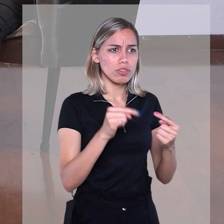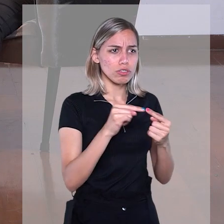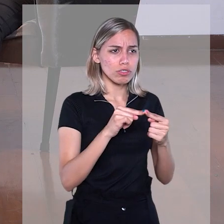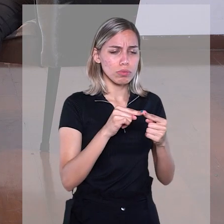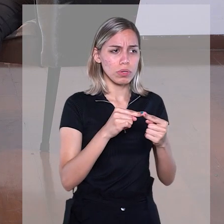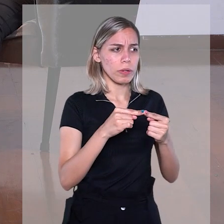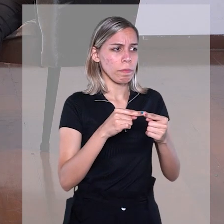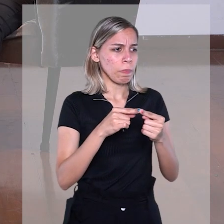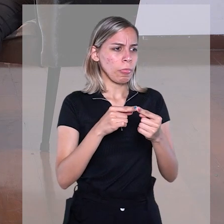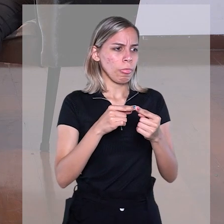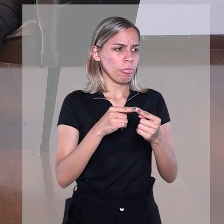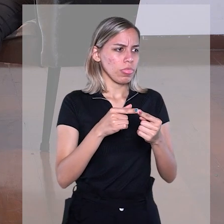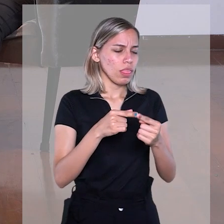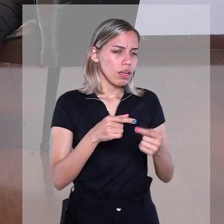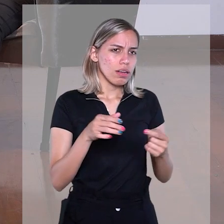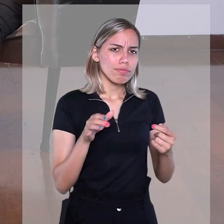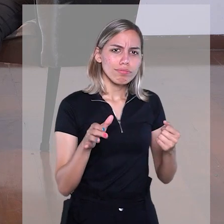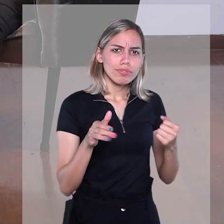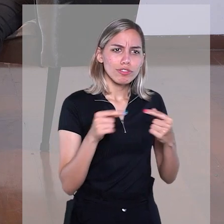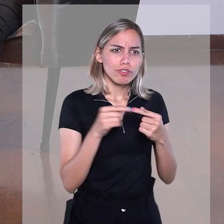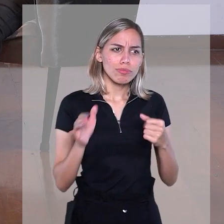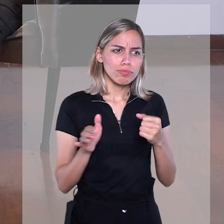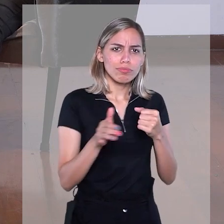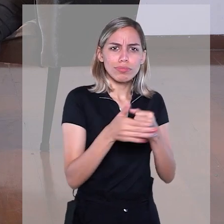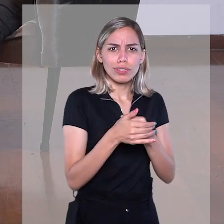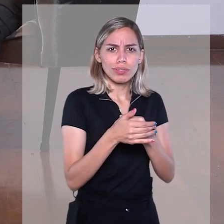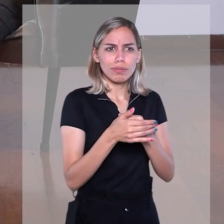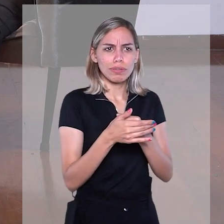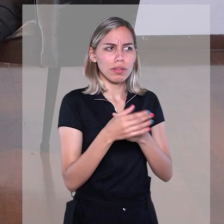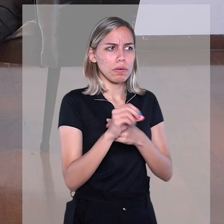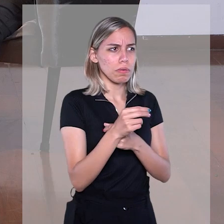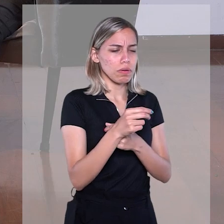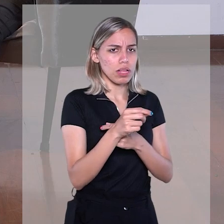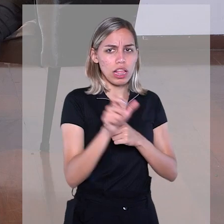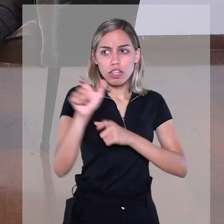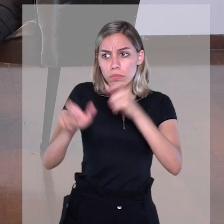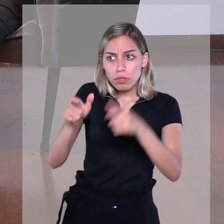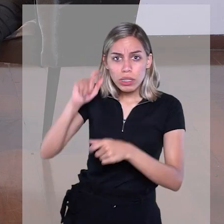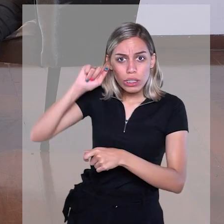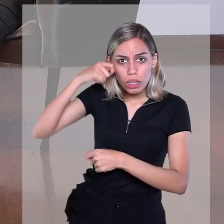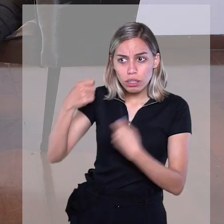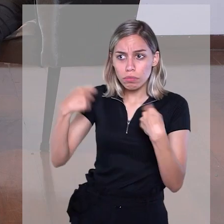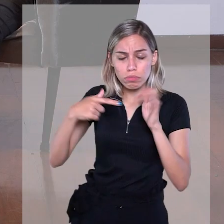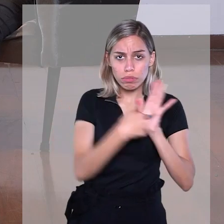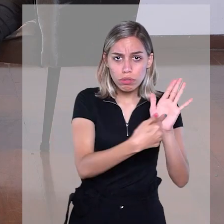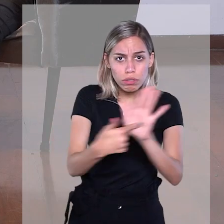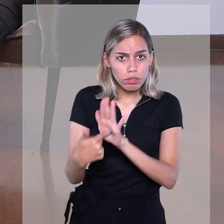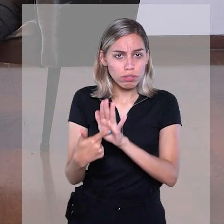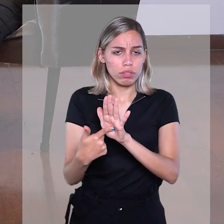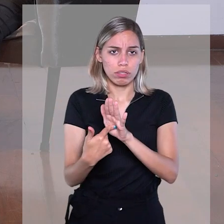sejam as palavras que saiam da boca dessas pessoas. Inclusive, Afonso, porque durante muito